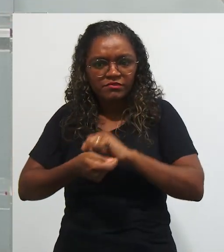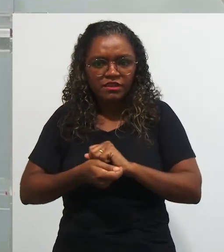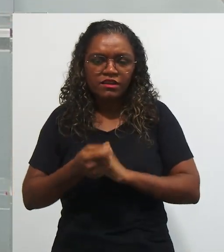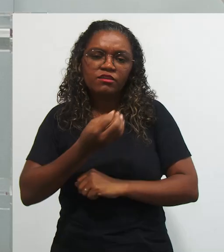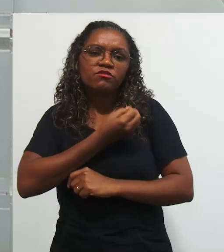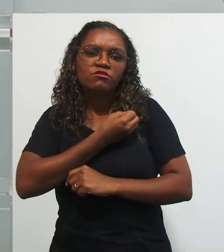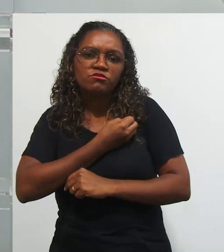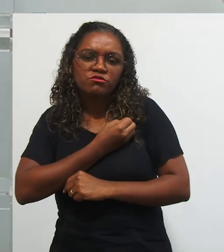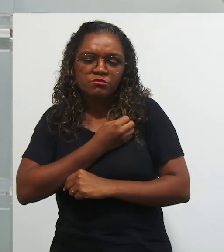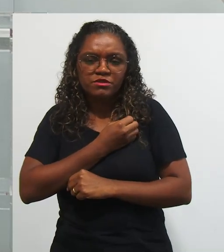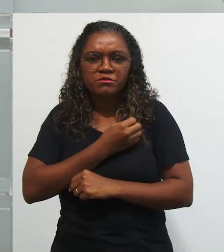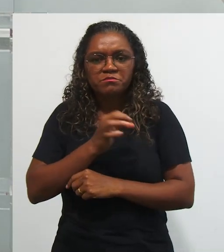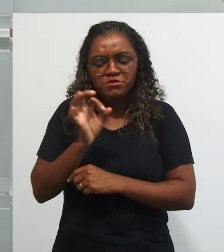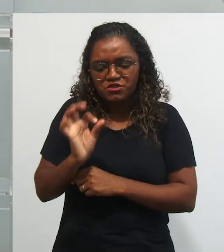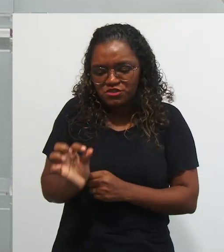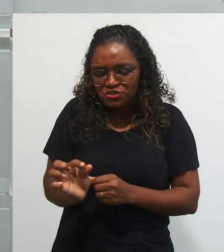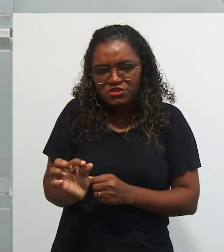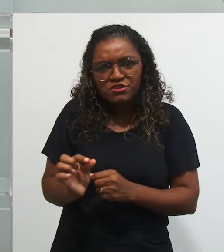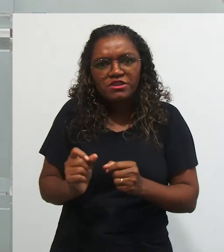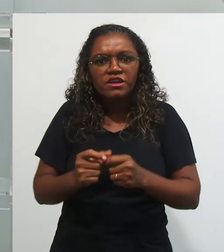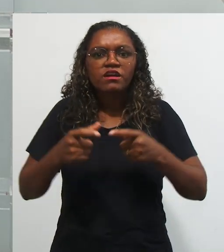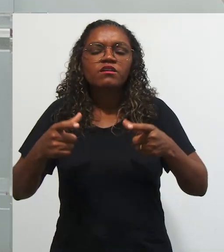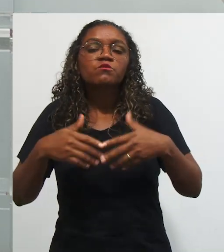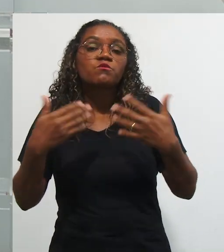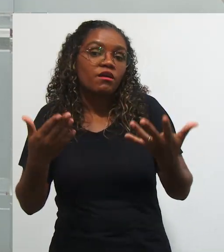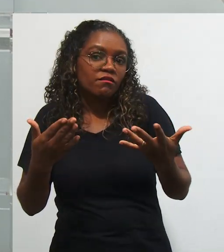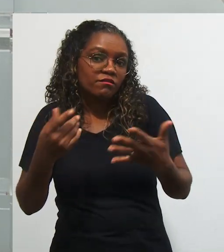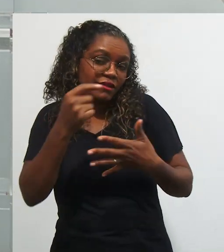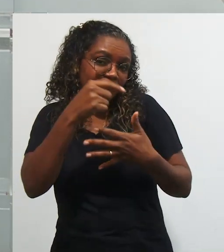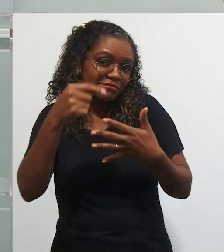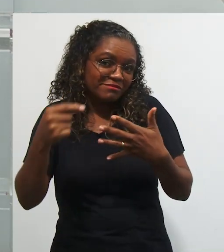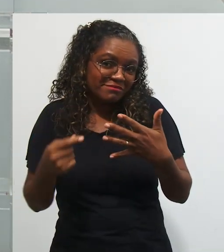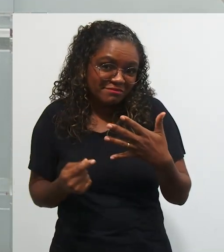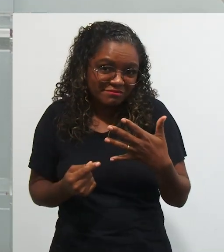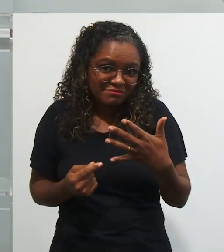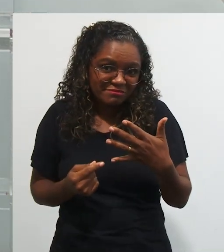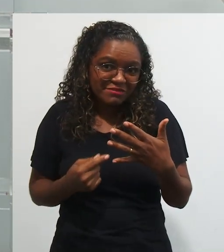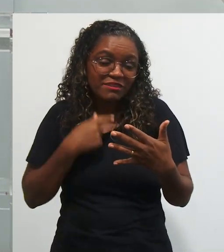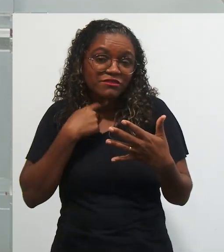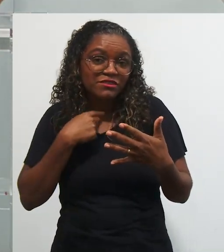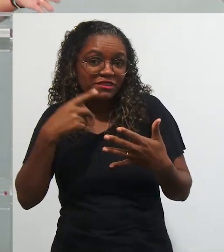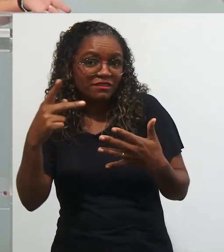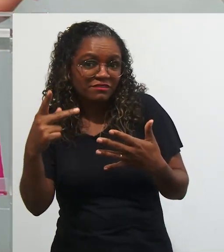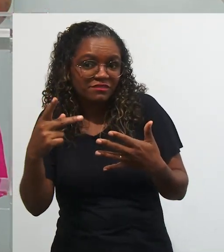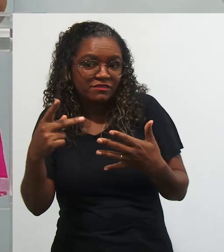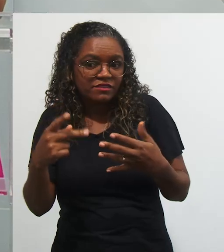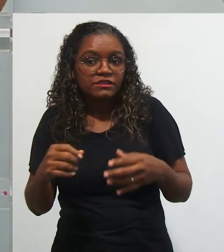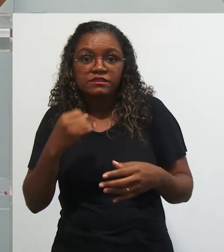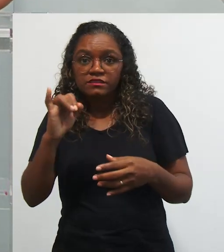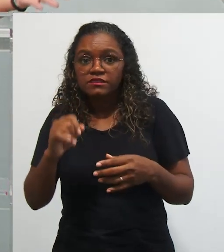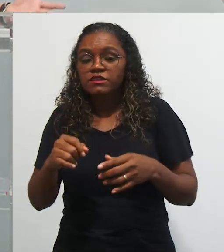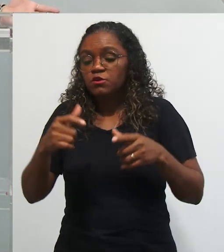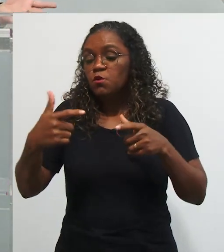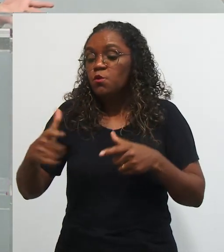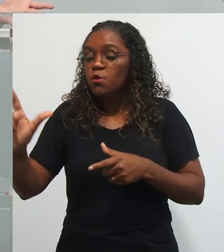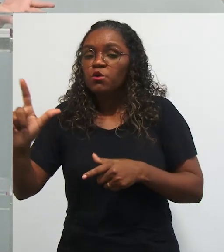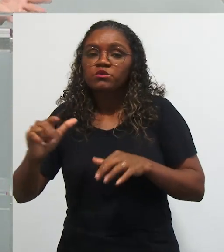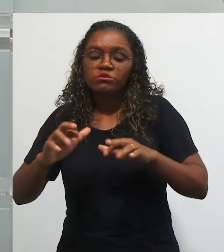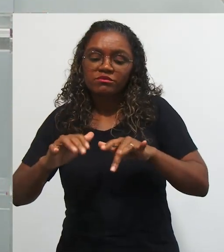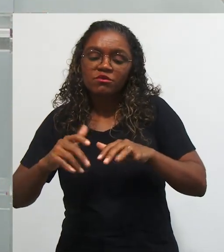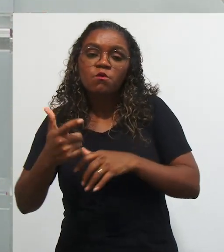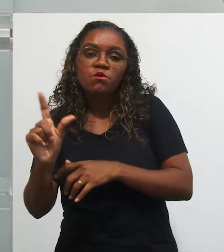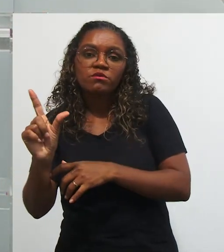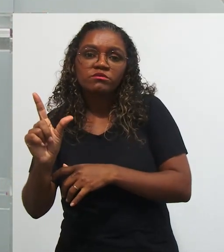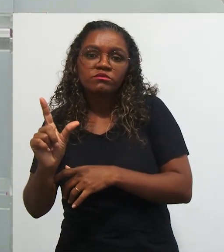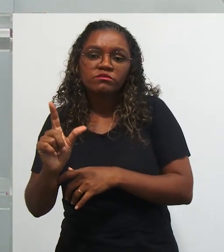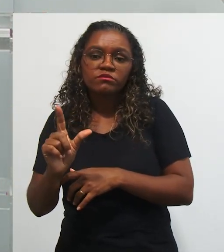os números maiores, os números menores. Esses são critérios, são requisitos. Se fizer um teclado diferente desses parâmetros, o